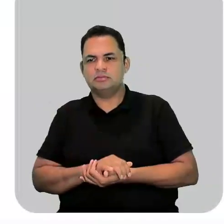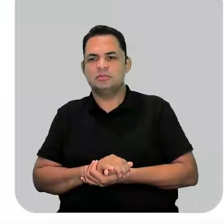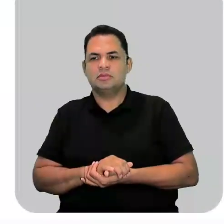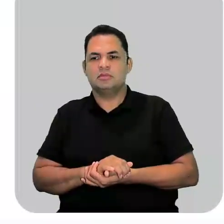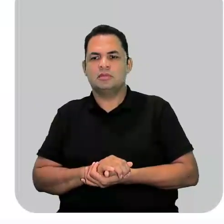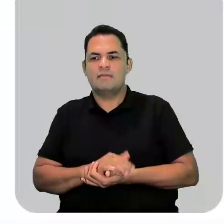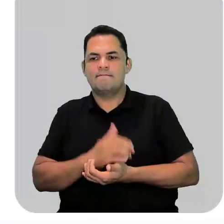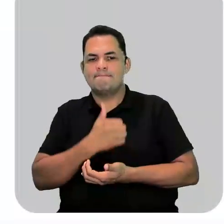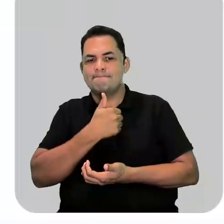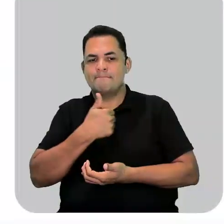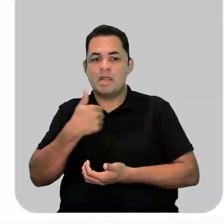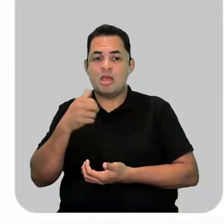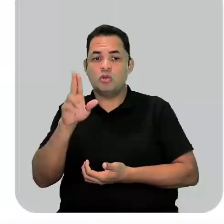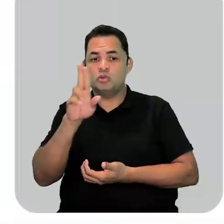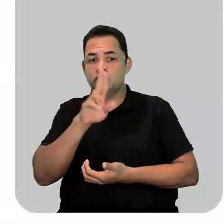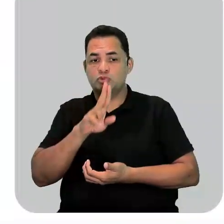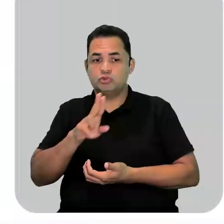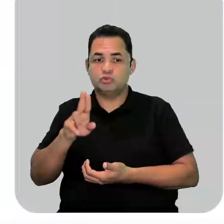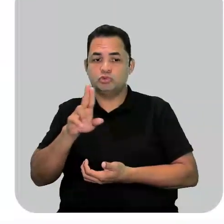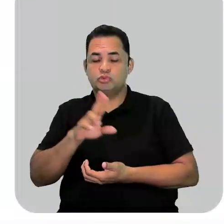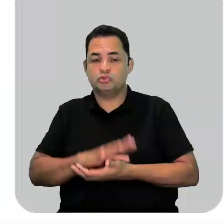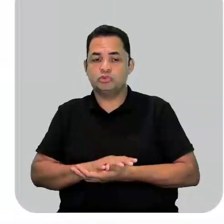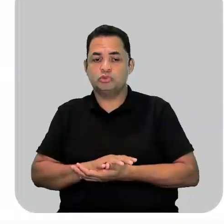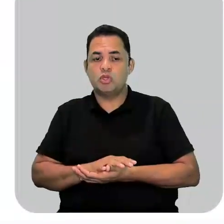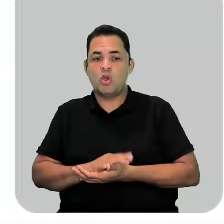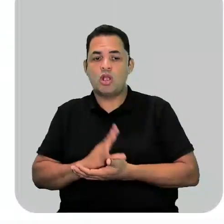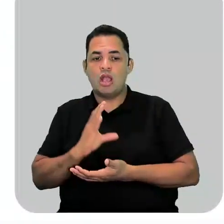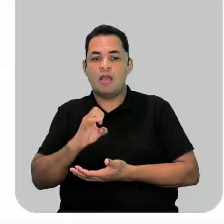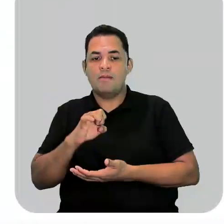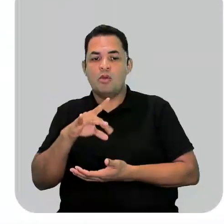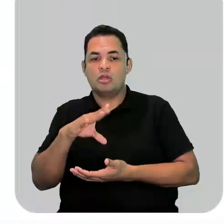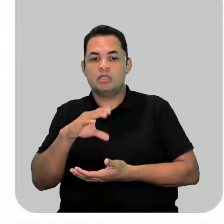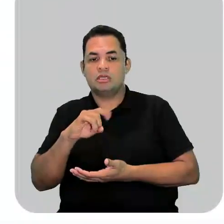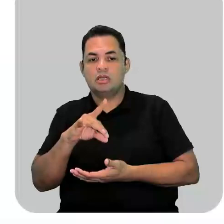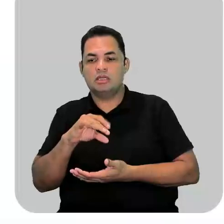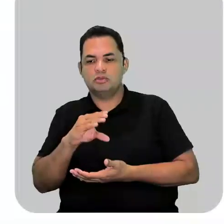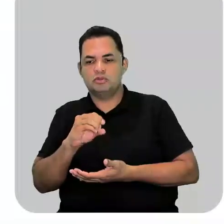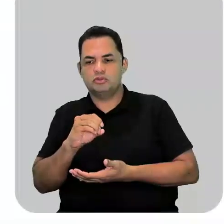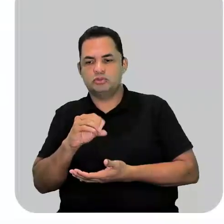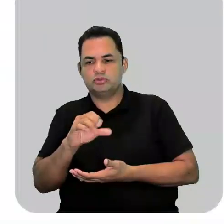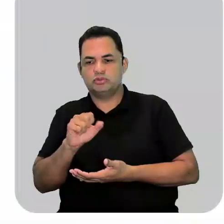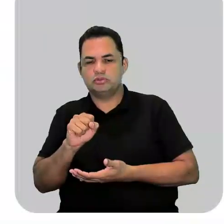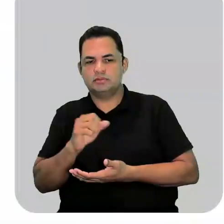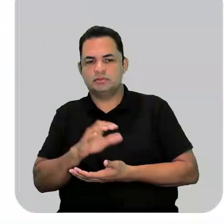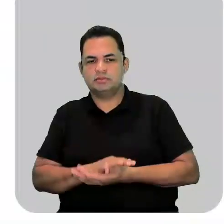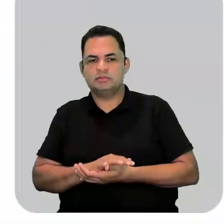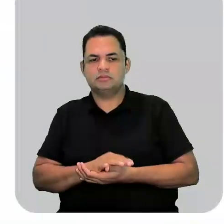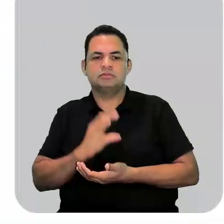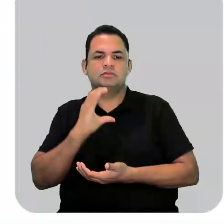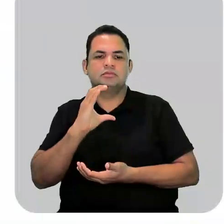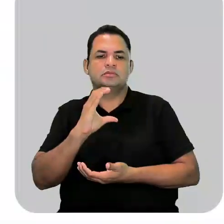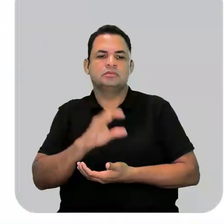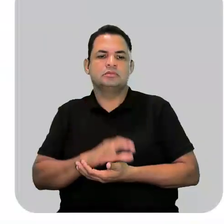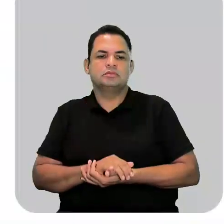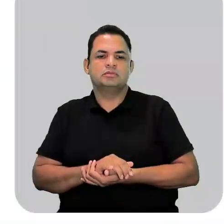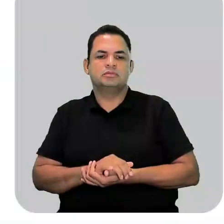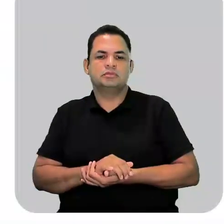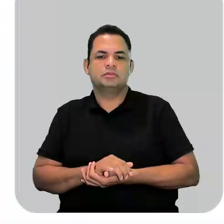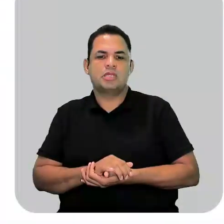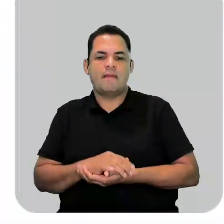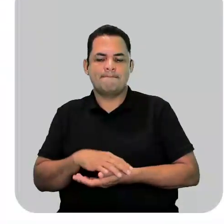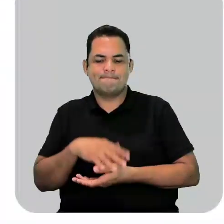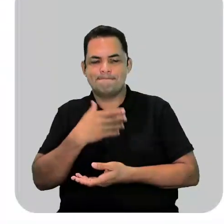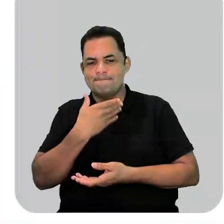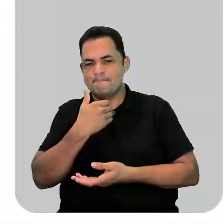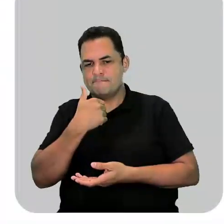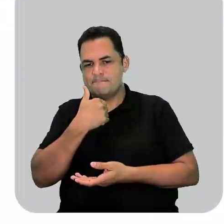glicocorticoides e da melhor utilização dos carboidratos. Letra C. Em